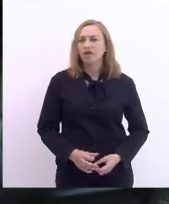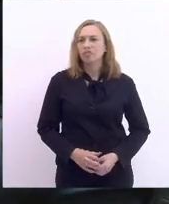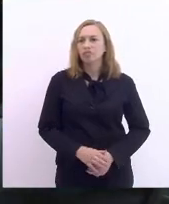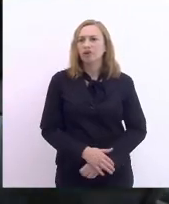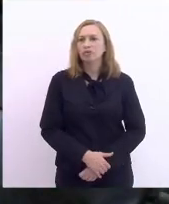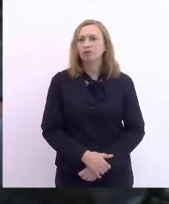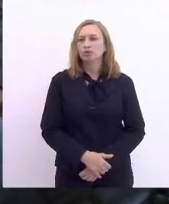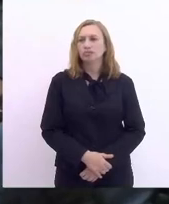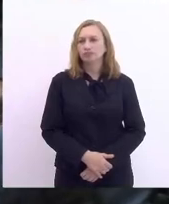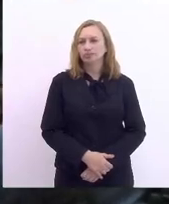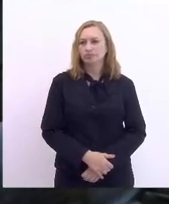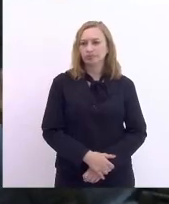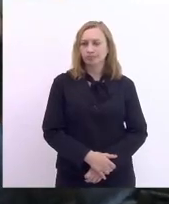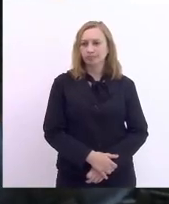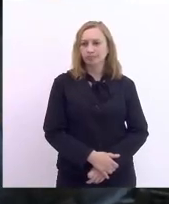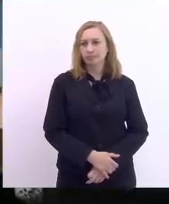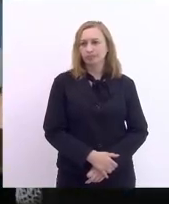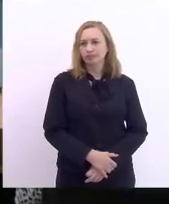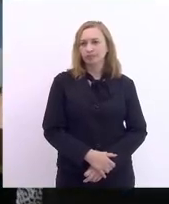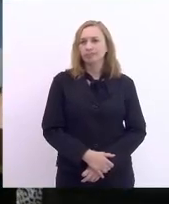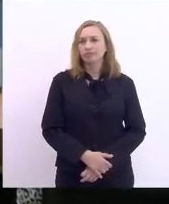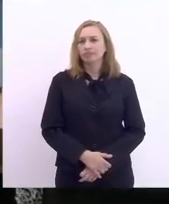E aí